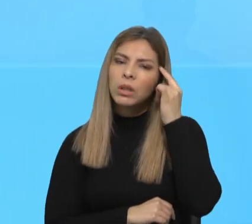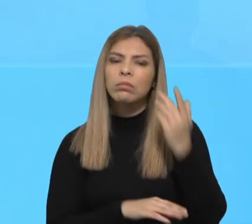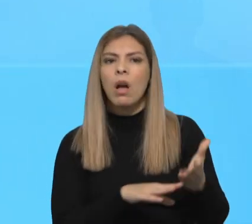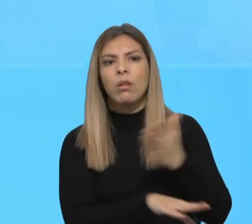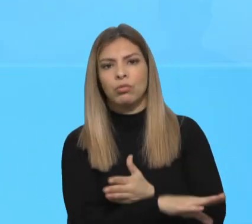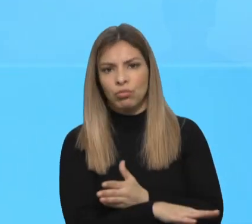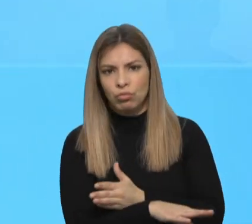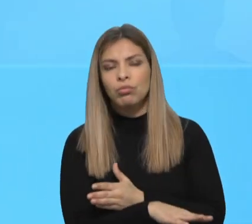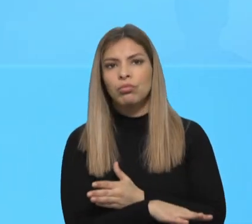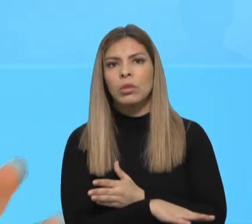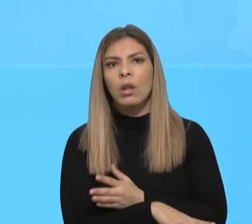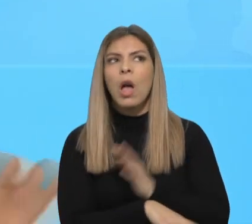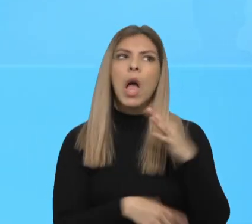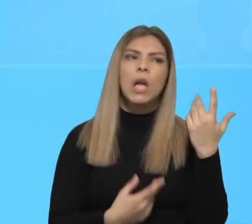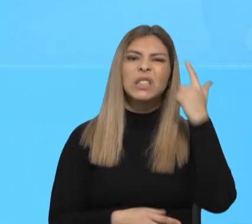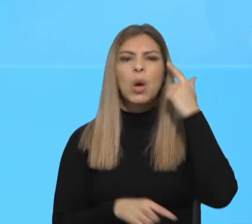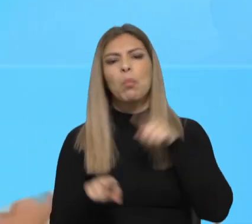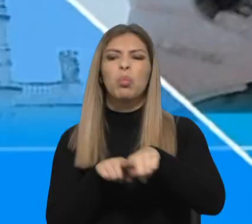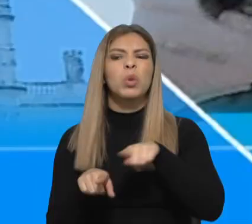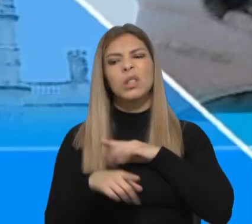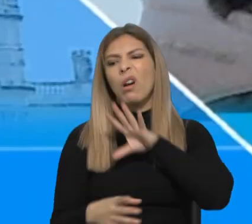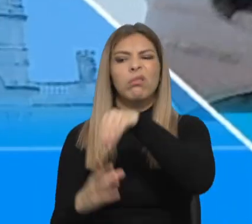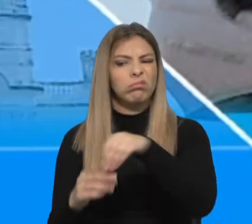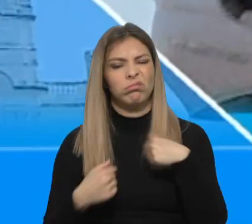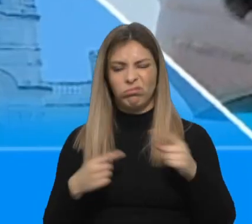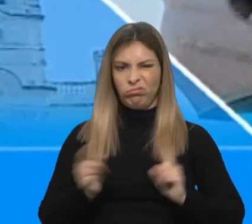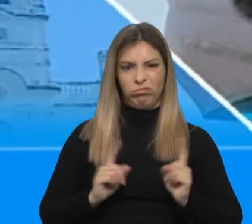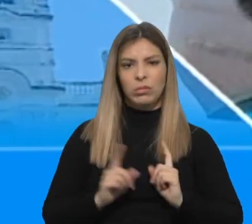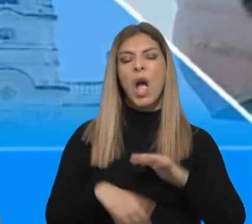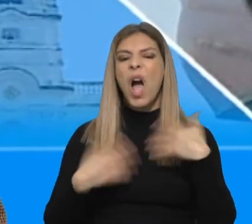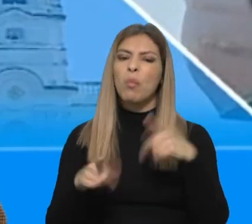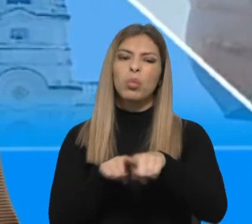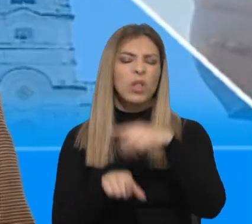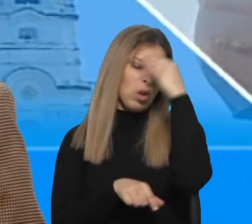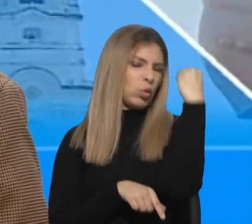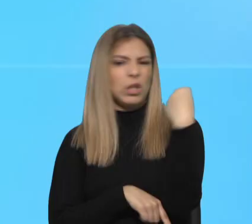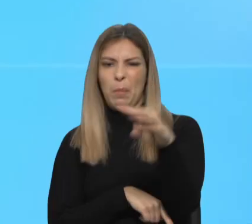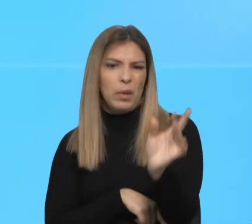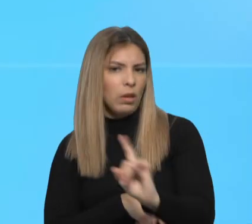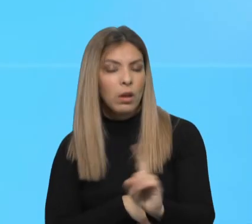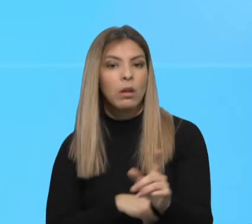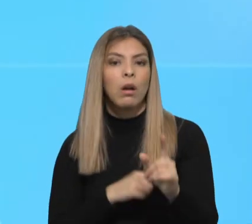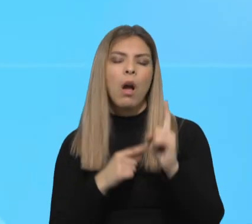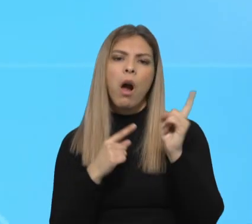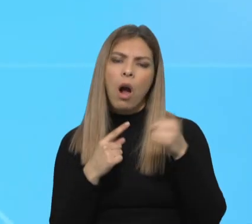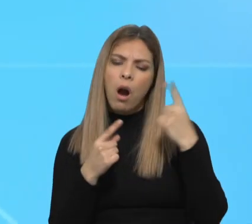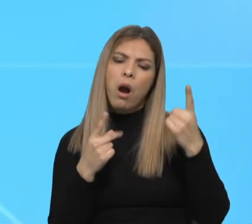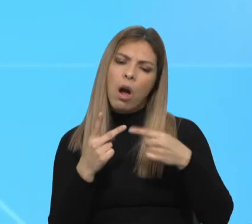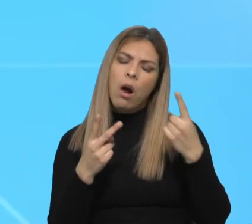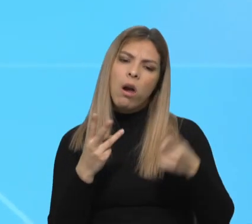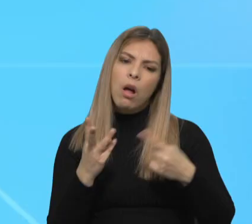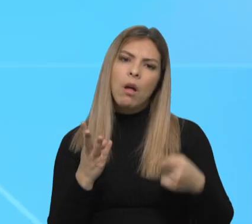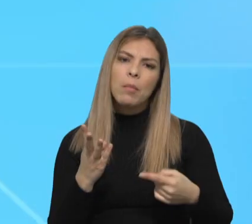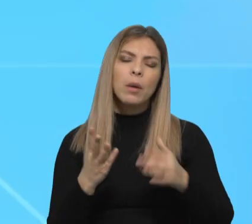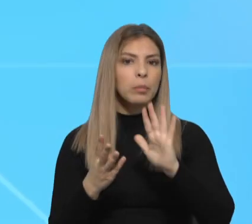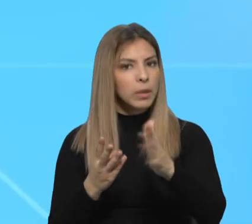expressão... eu em política não me meto. Isso política não quero saber. É importante